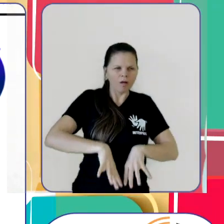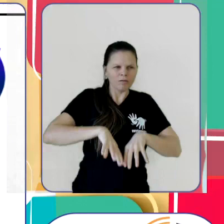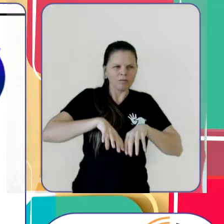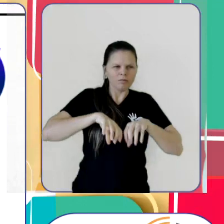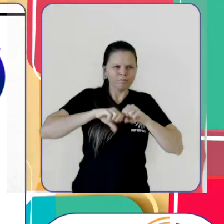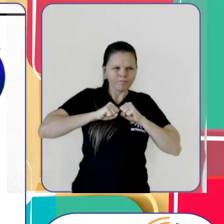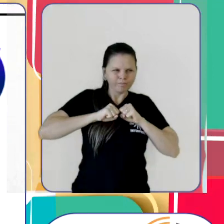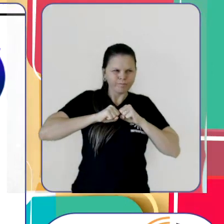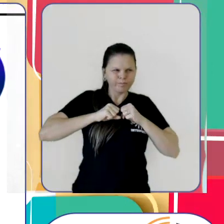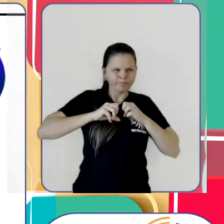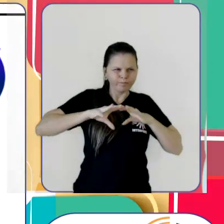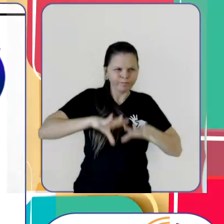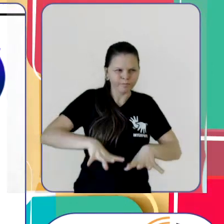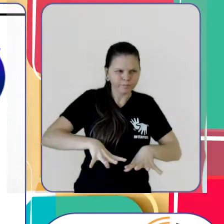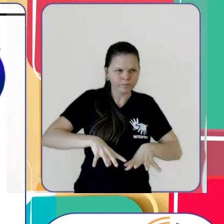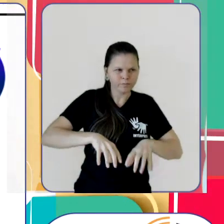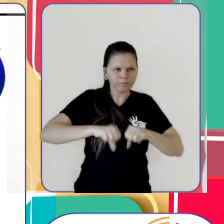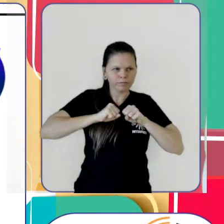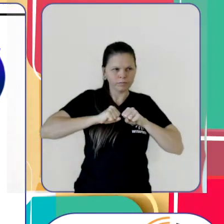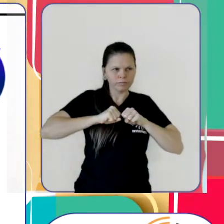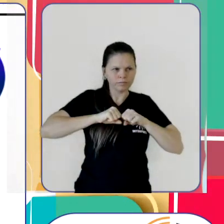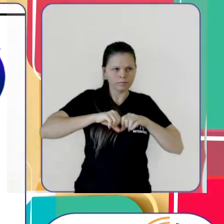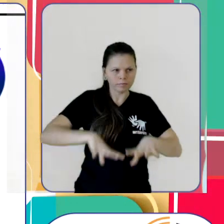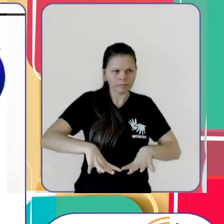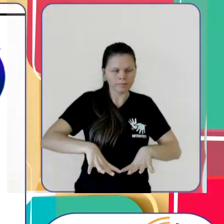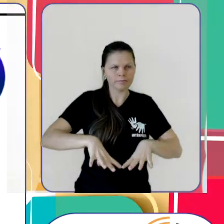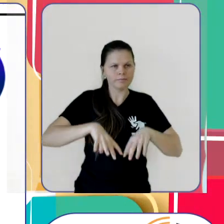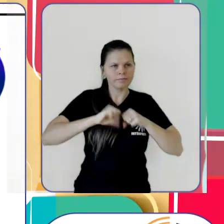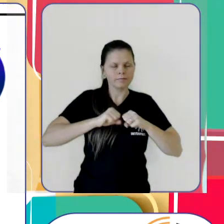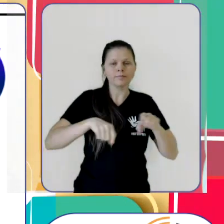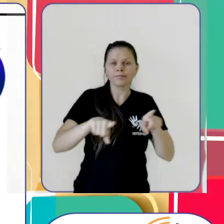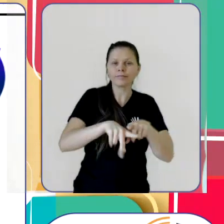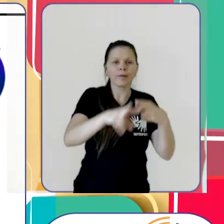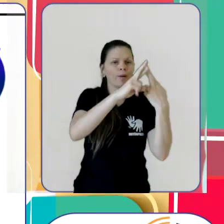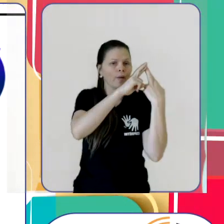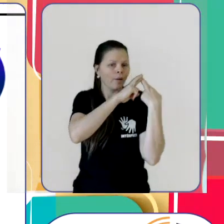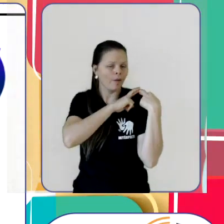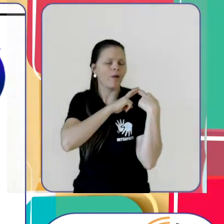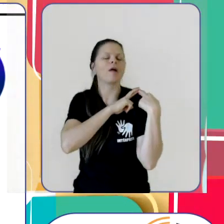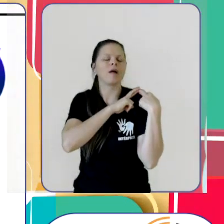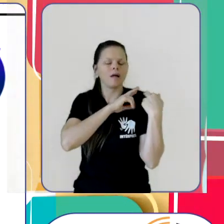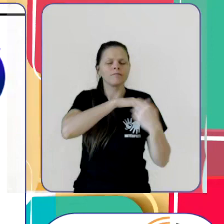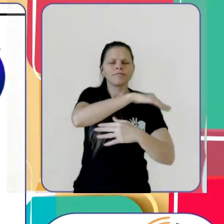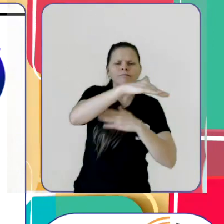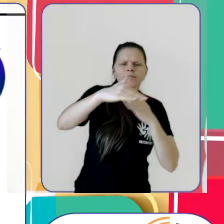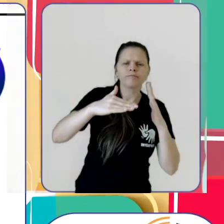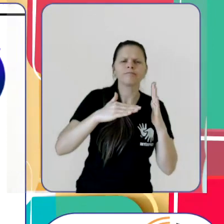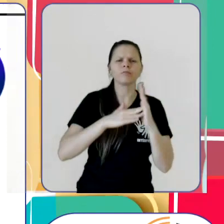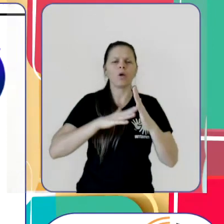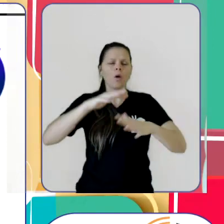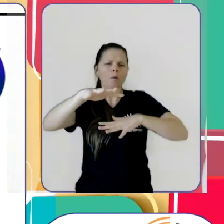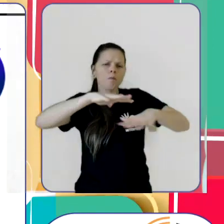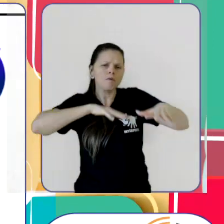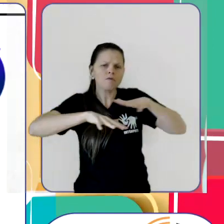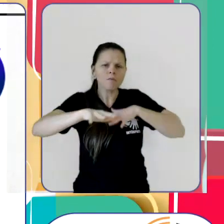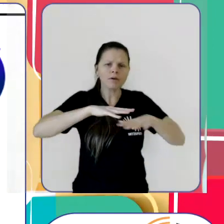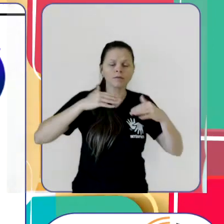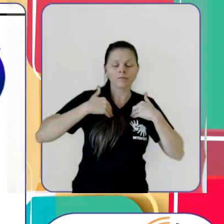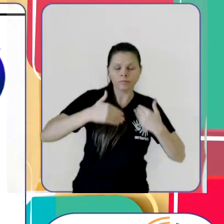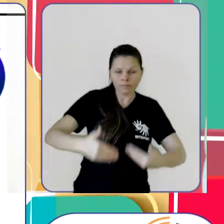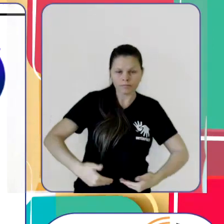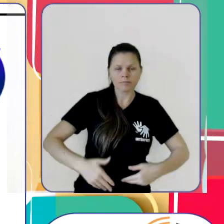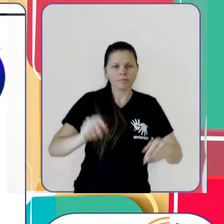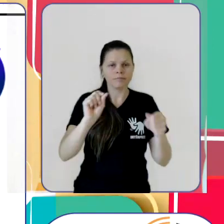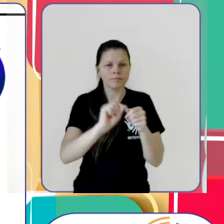relaxamentos musculares. Então, o sistema muscular ele é responsável por toda essa movimentação que o nosso corpo faz. E é graças